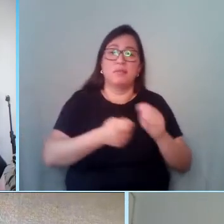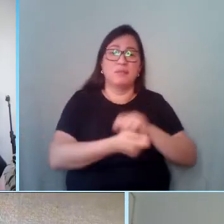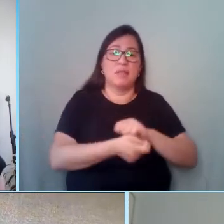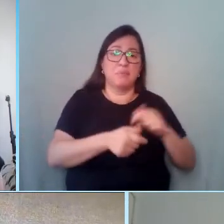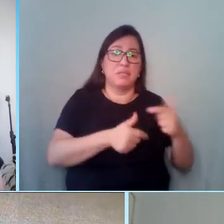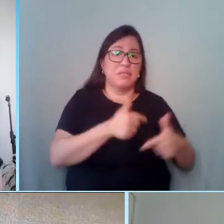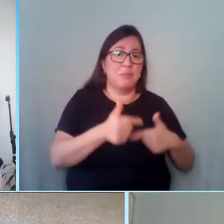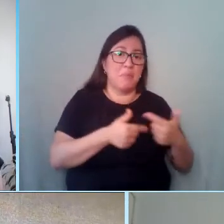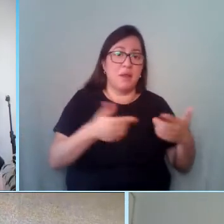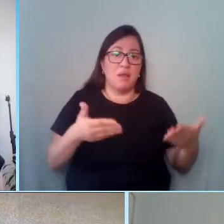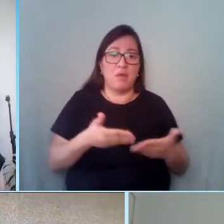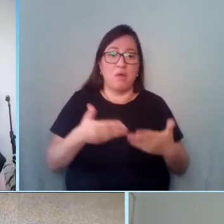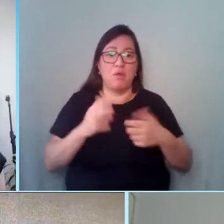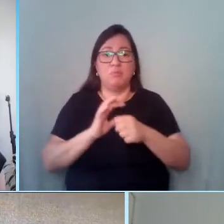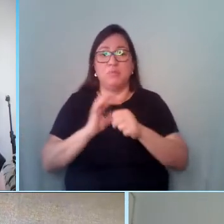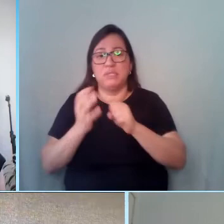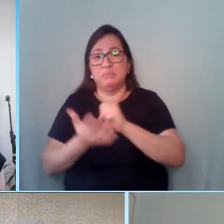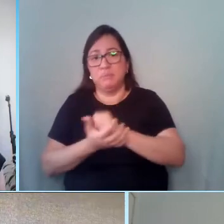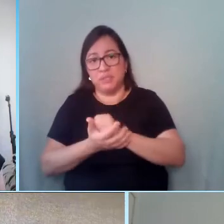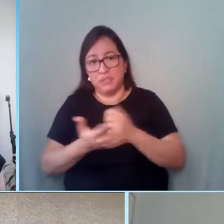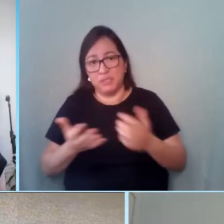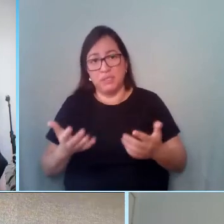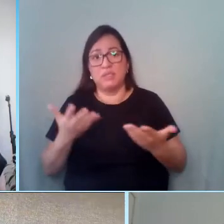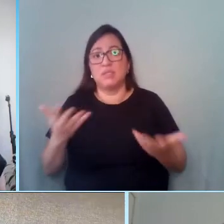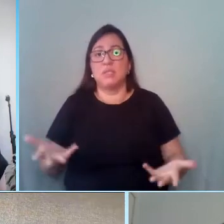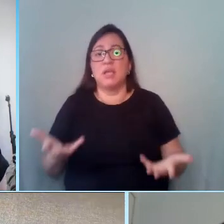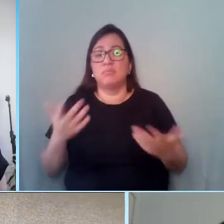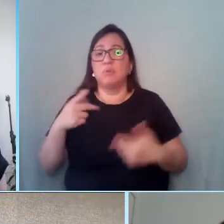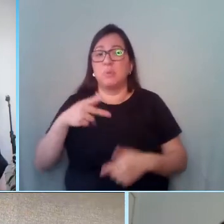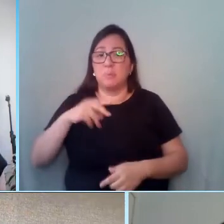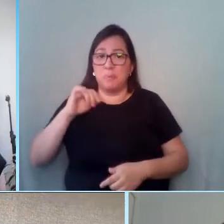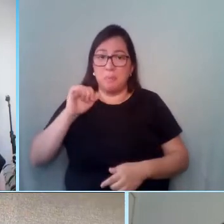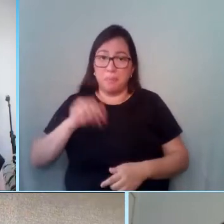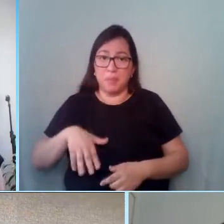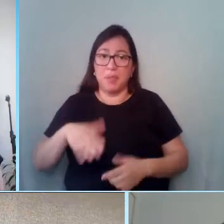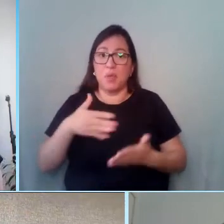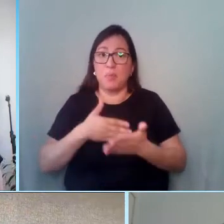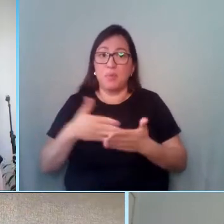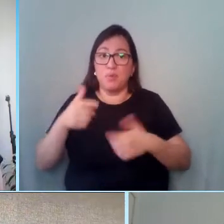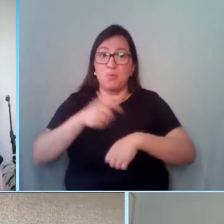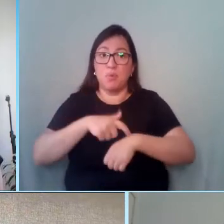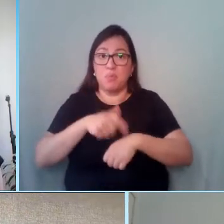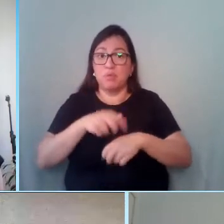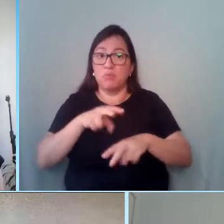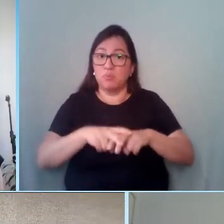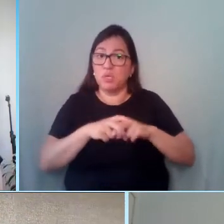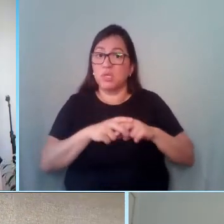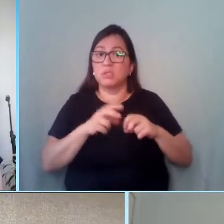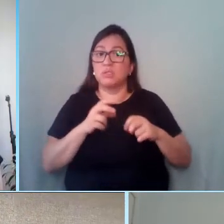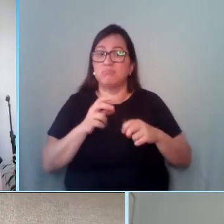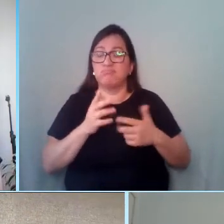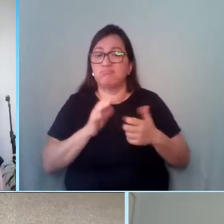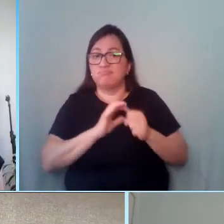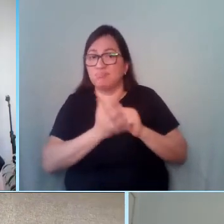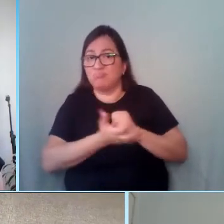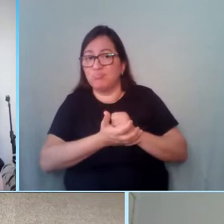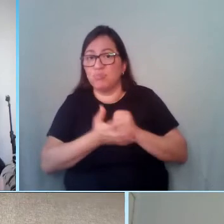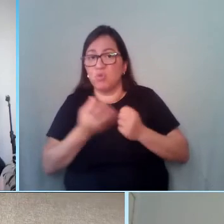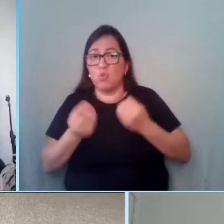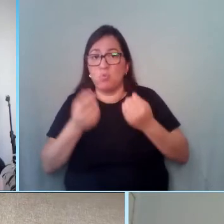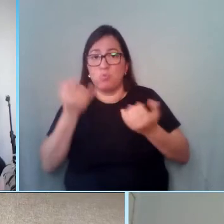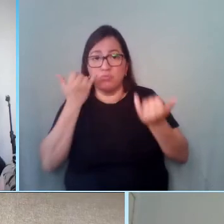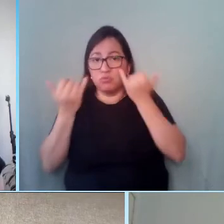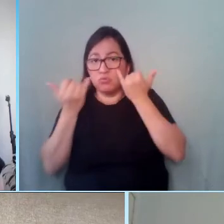de pandemia, que foi, né, o PIN Debate, ele nasceu a partir disso, da gente se unir, poder compartilhar e